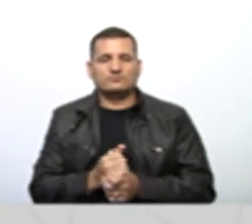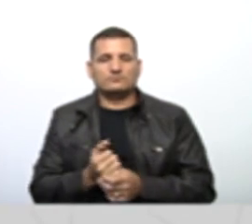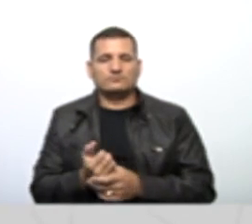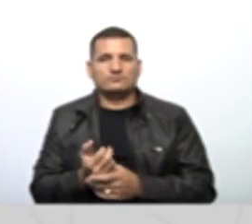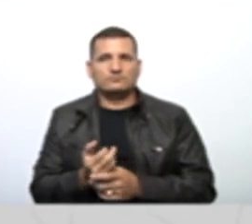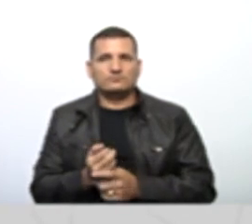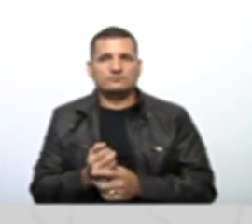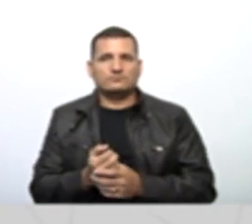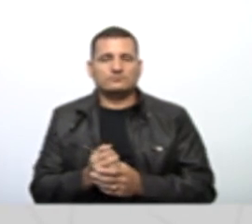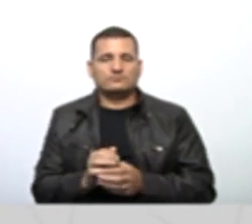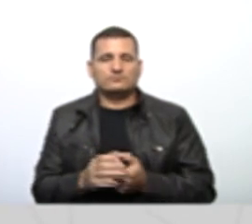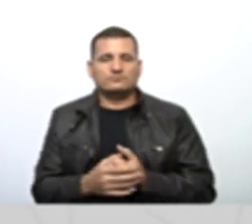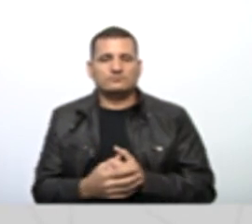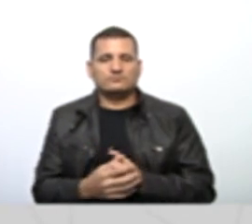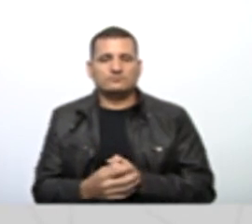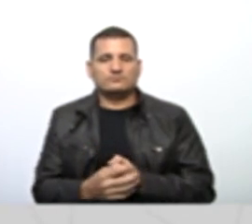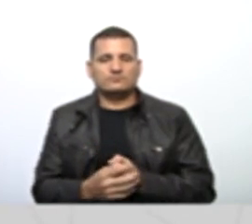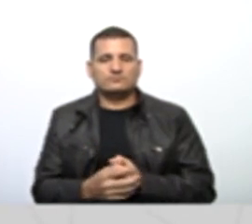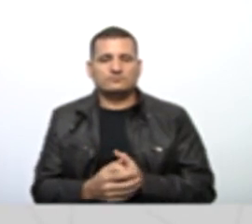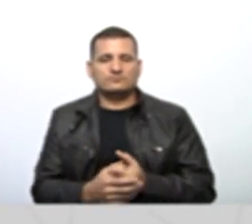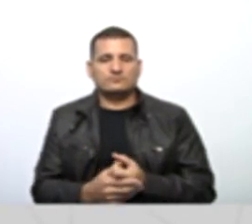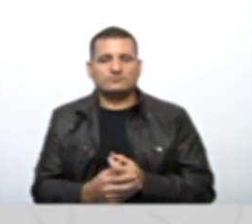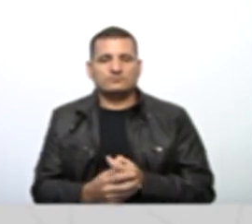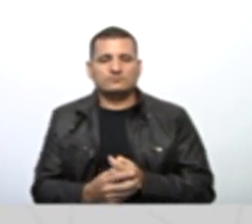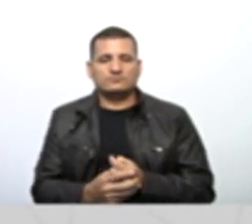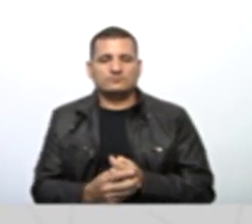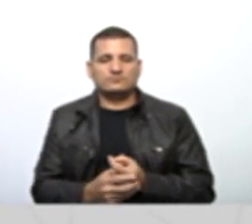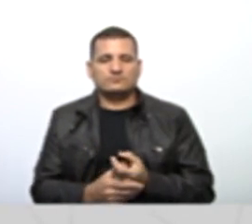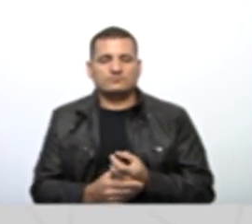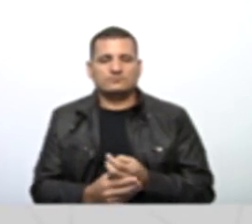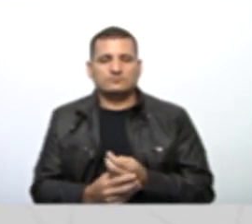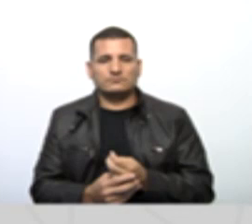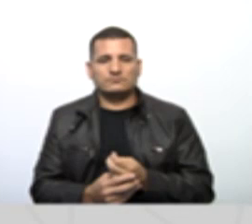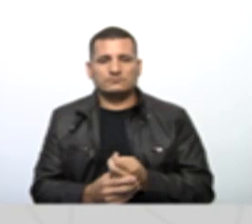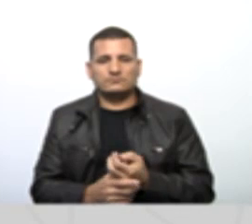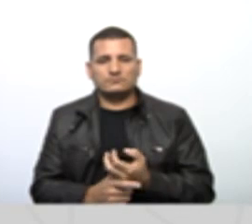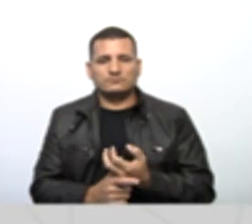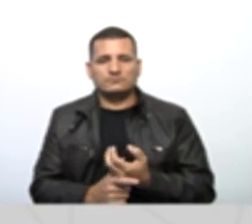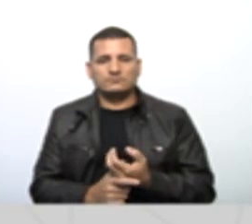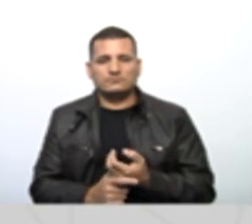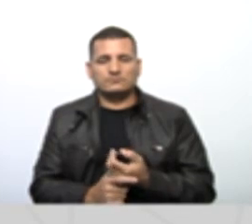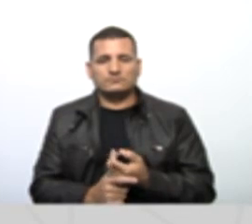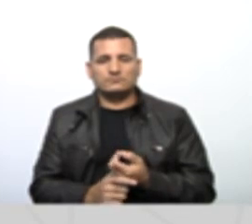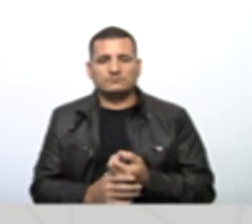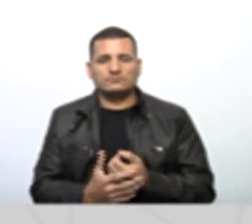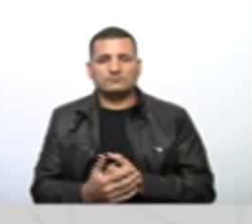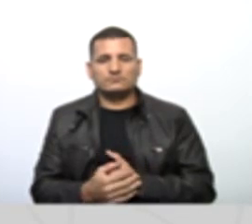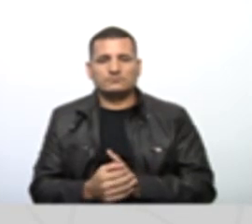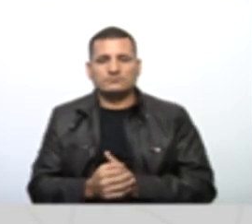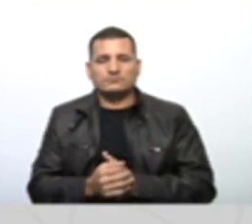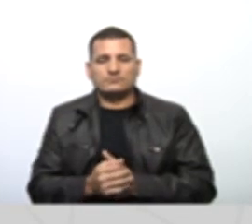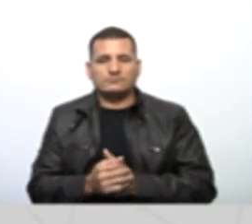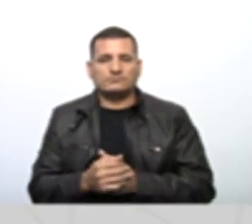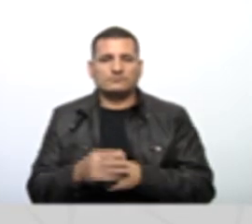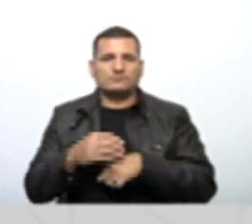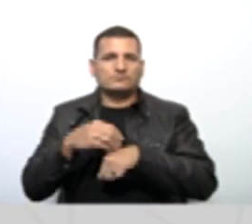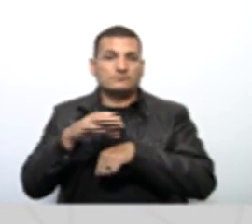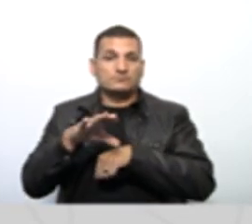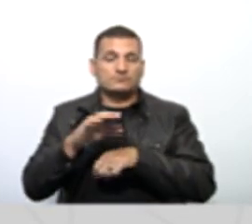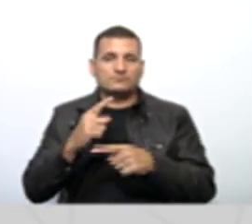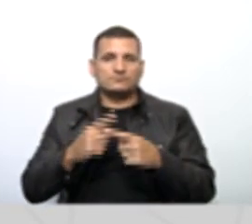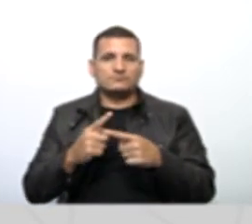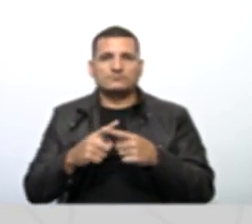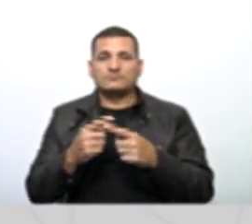vocês vão ter sempre com vocês é então memorizem pessoa mais uma dica nós estamos aqui é porque pode cair